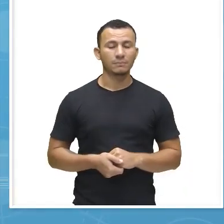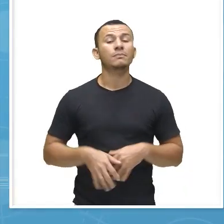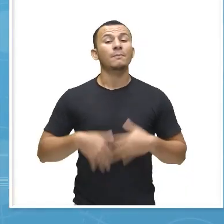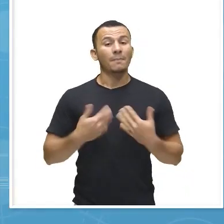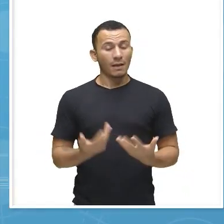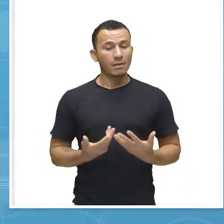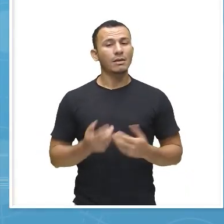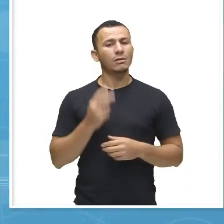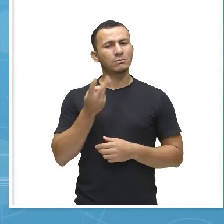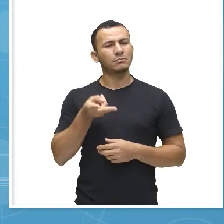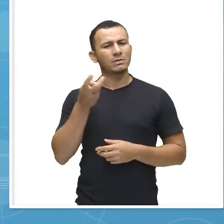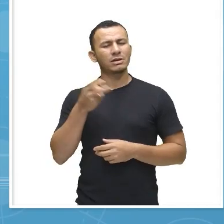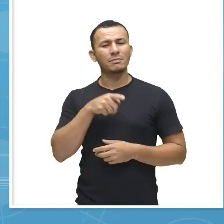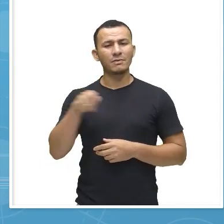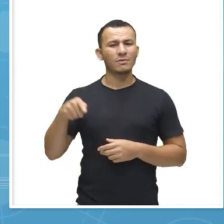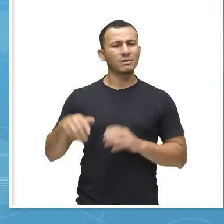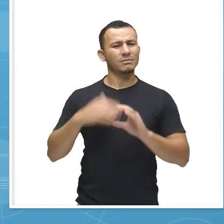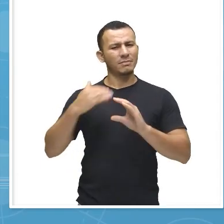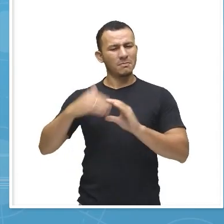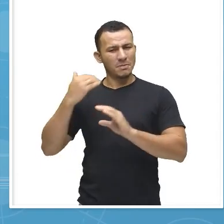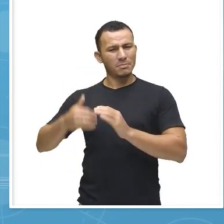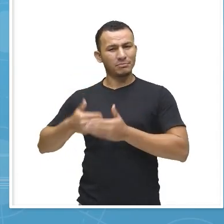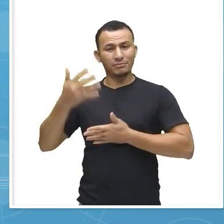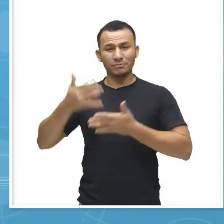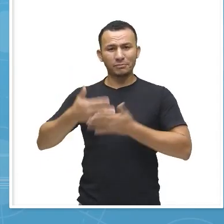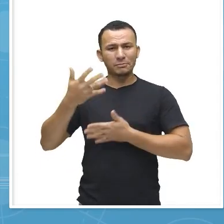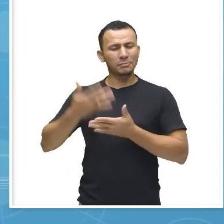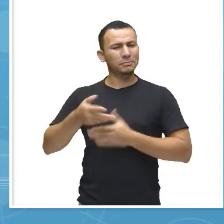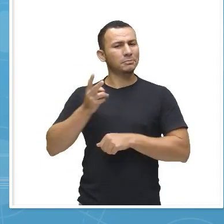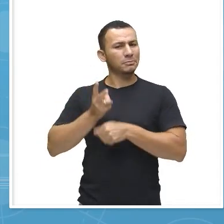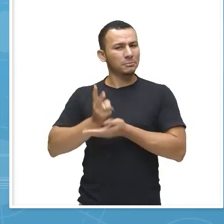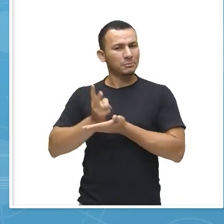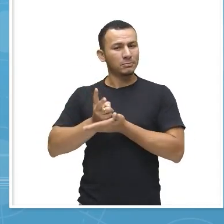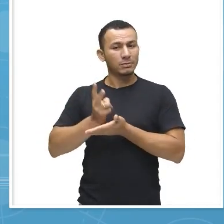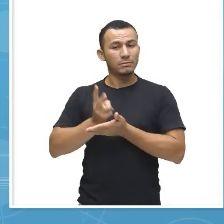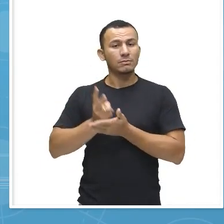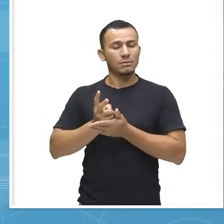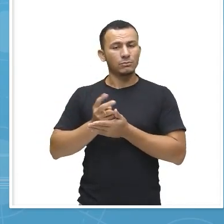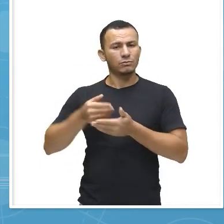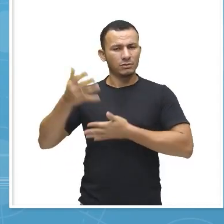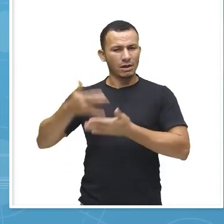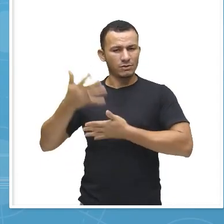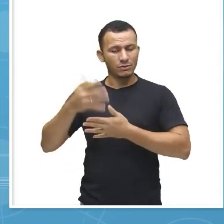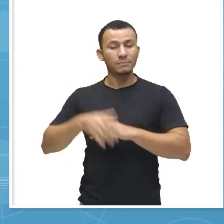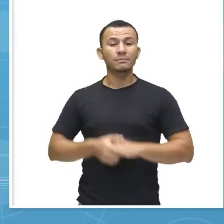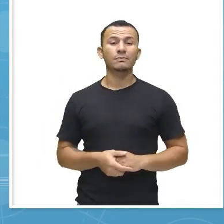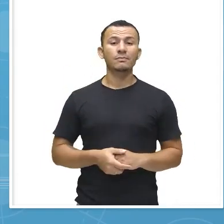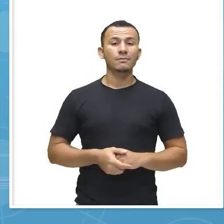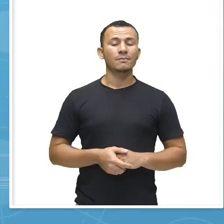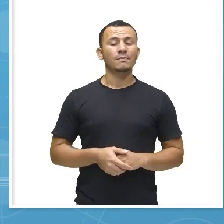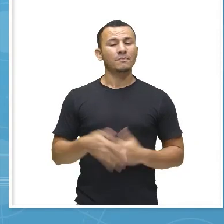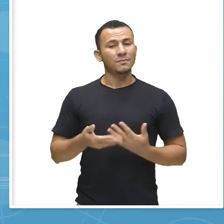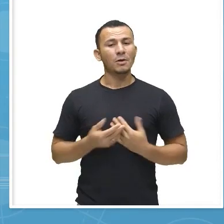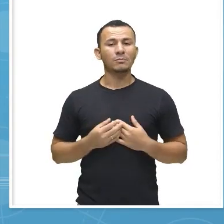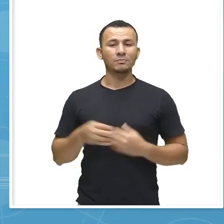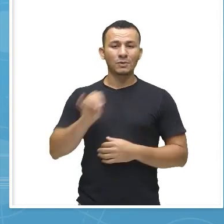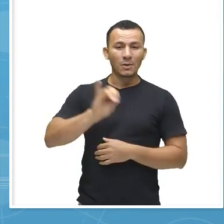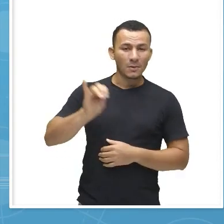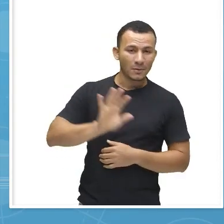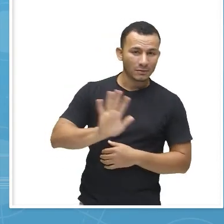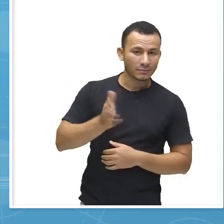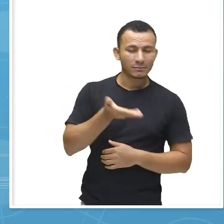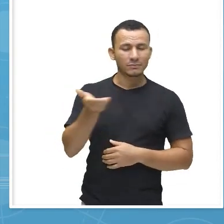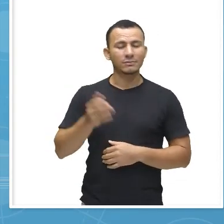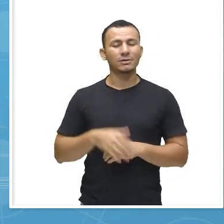Então eu vi aqui que muitos de vocês estão participando ativamente no nosso chat, né? Então aí vai o nosso oi para o Axel,